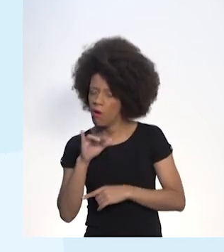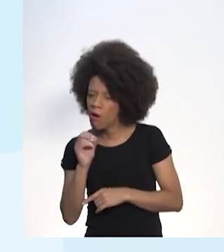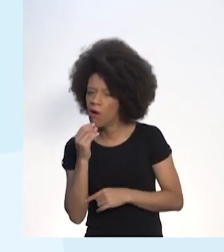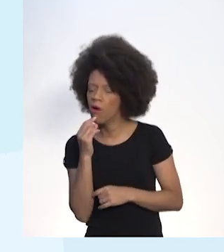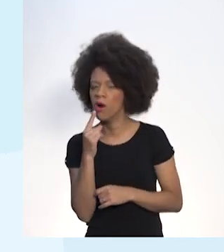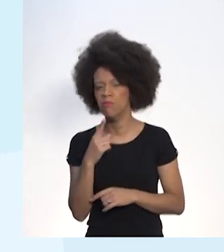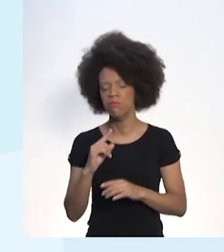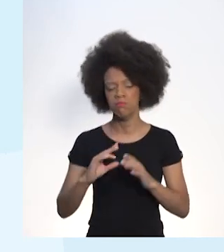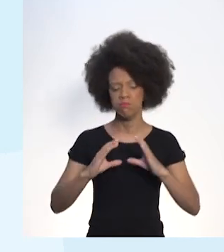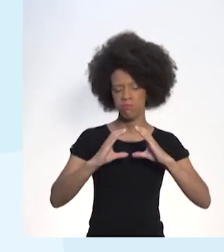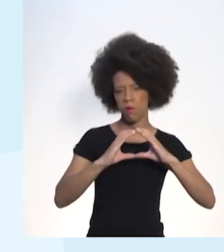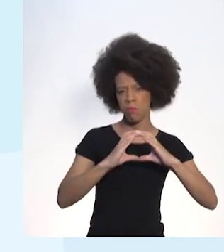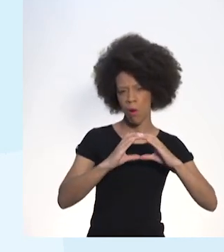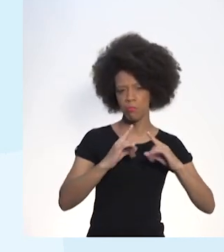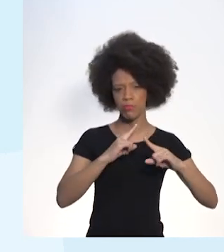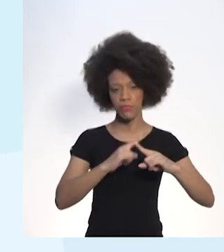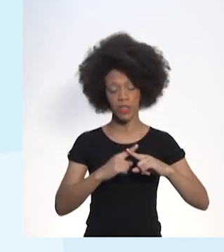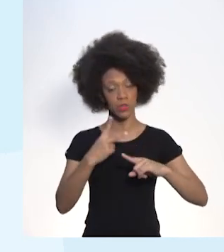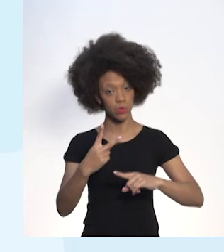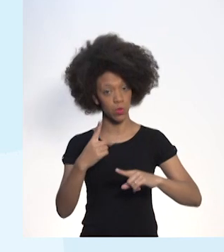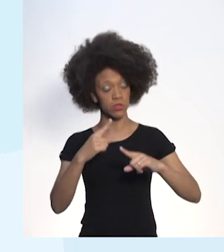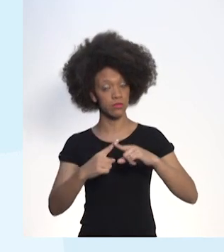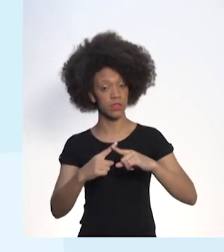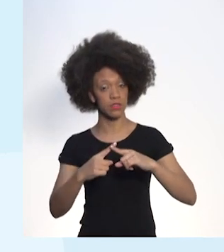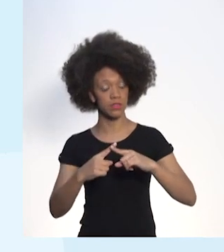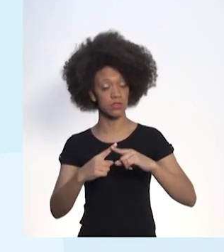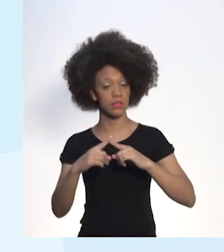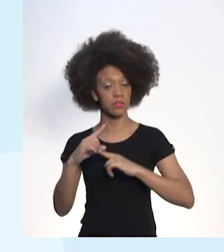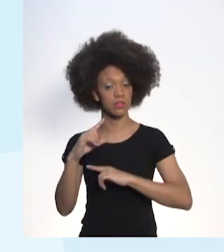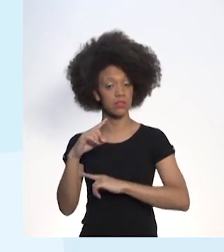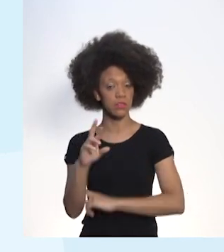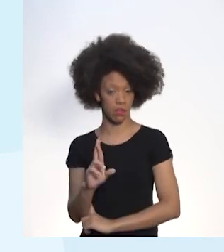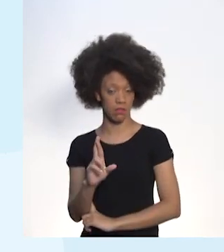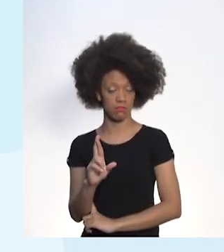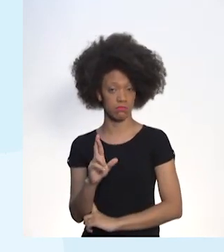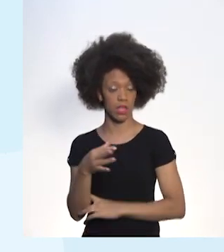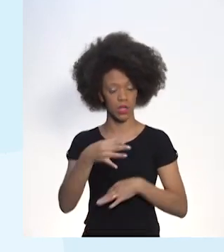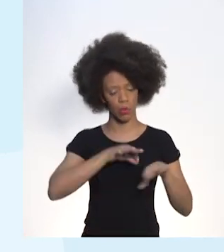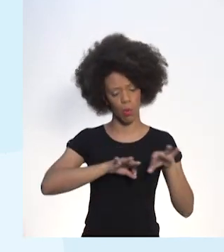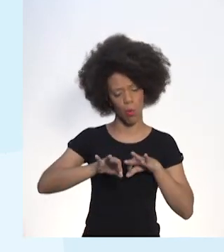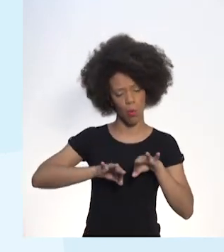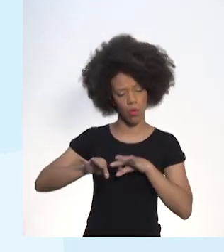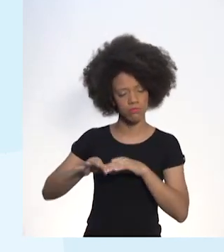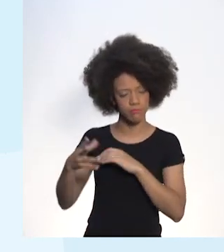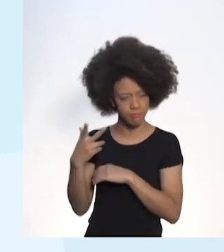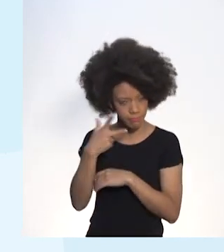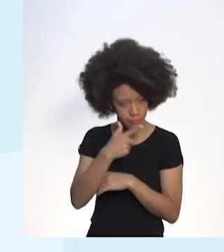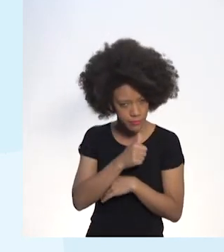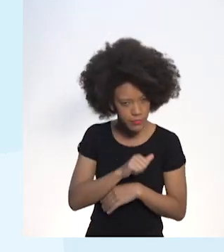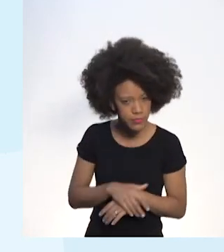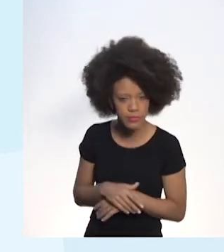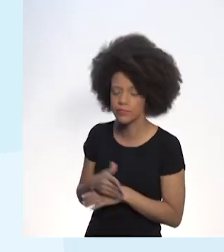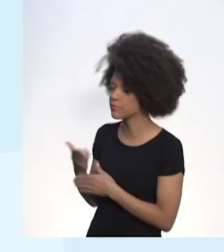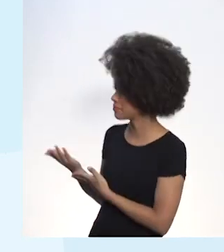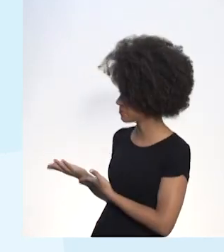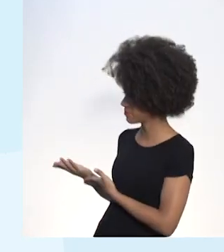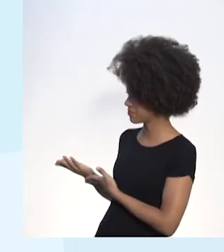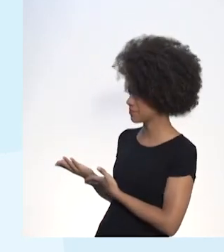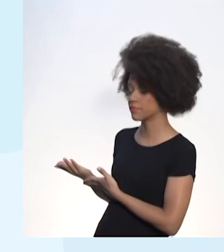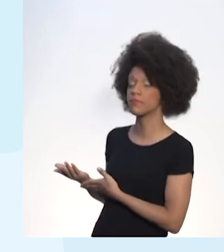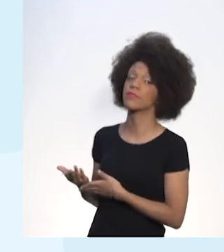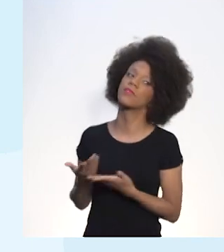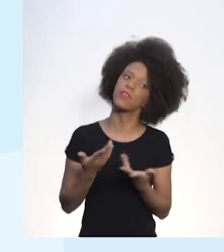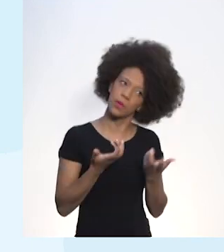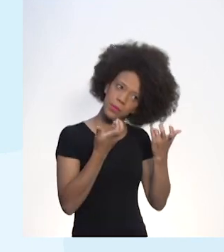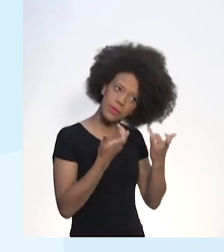π vezes 2 vezes R. E aí, organizando mais bonitinho, deixando o número do lado de fora, Que era isso que eu ia